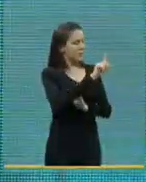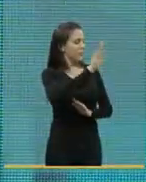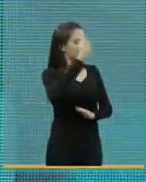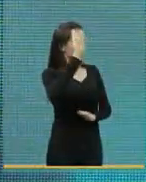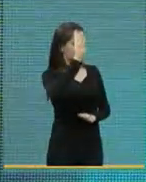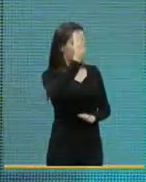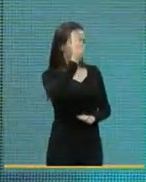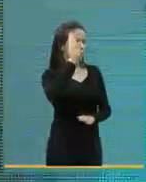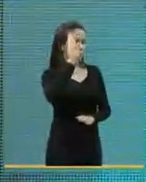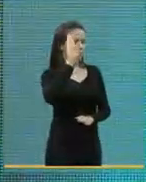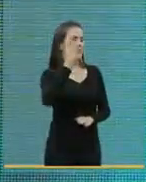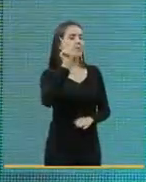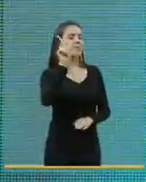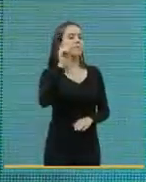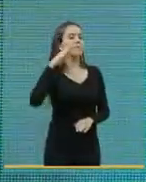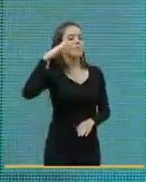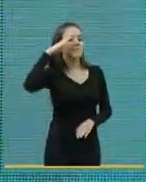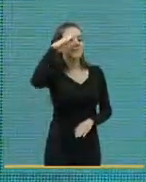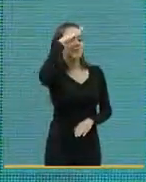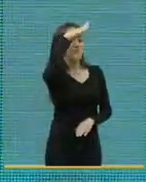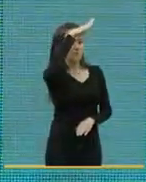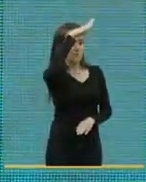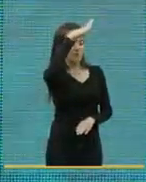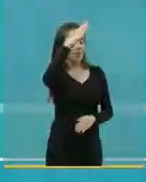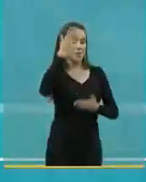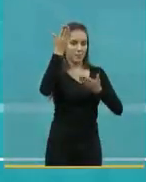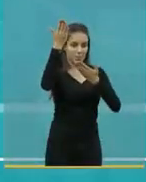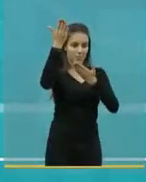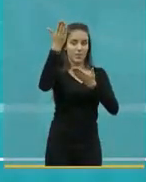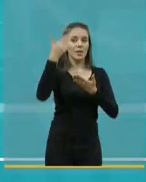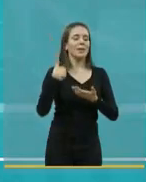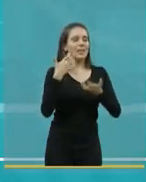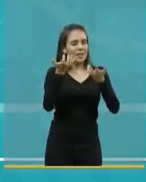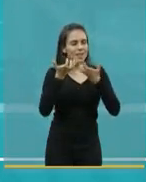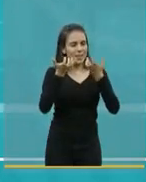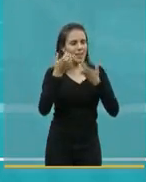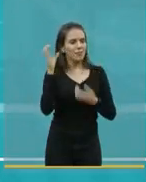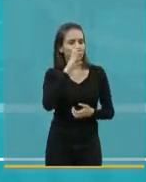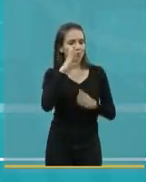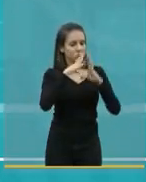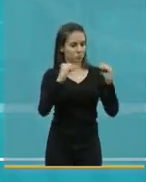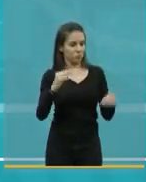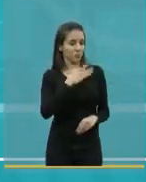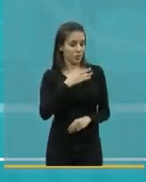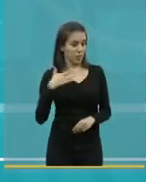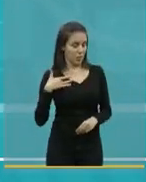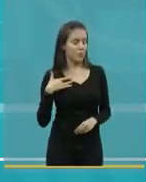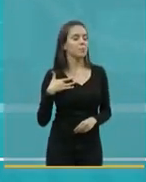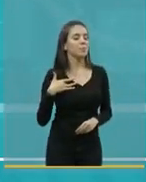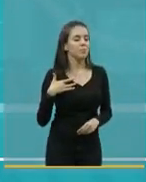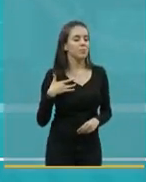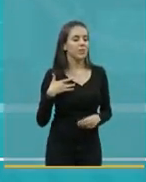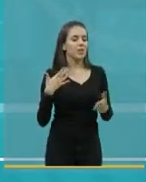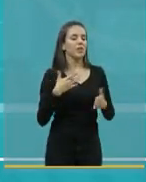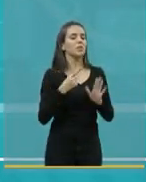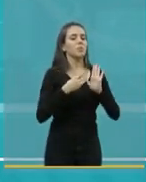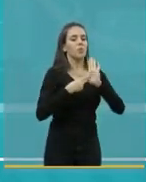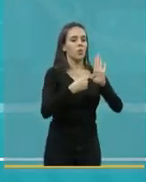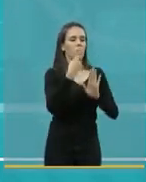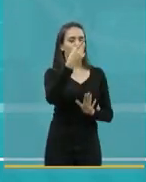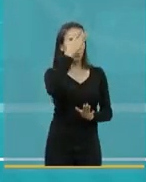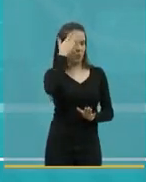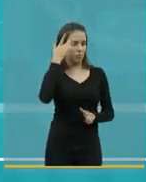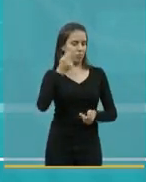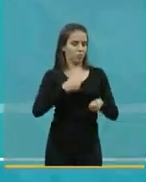candidato já emocionaram a quem deseja pronta recuperação apontou um economista que